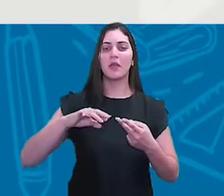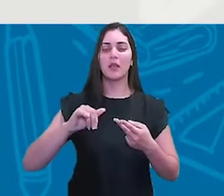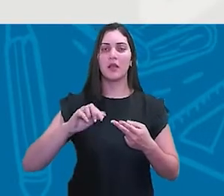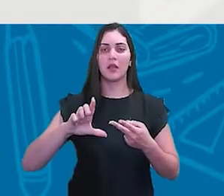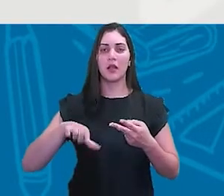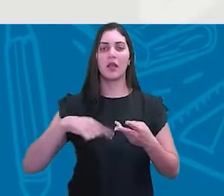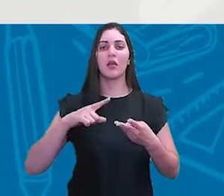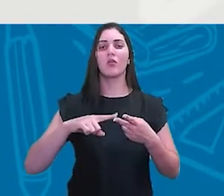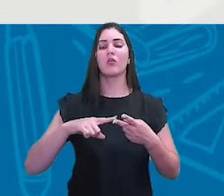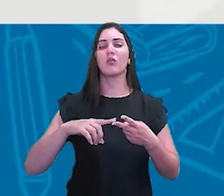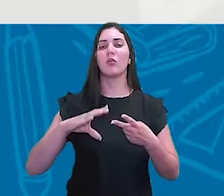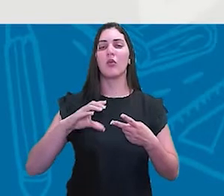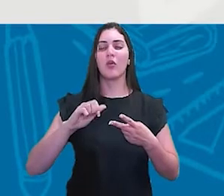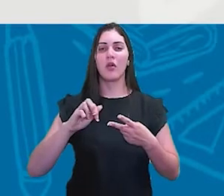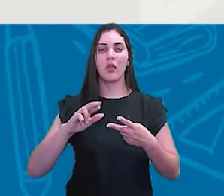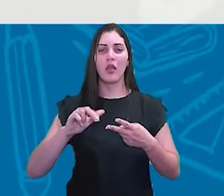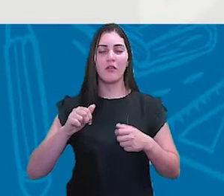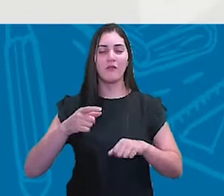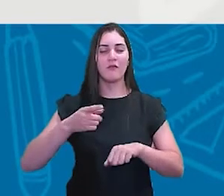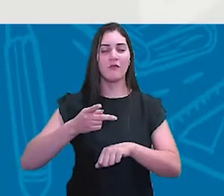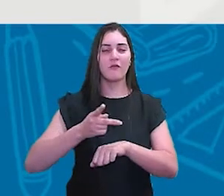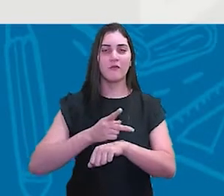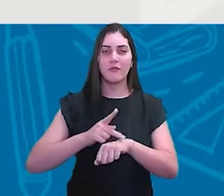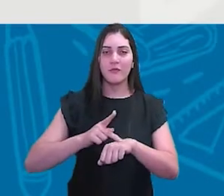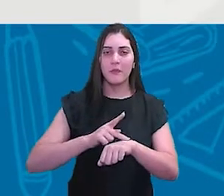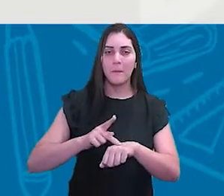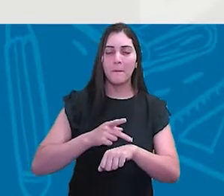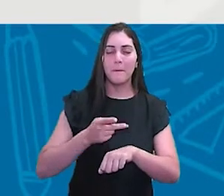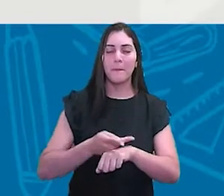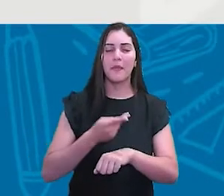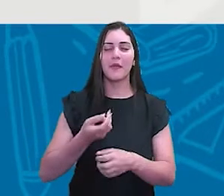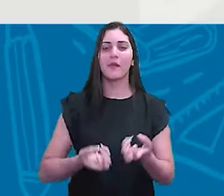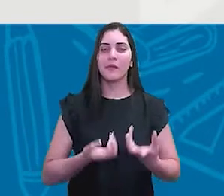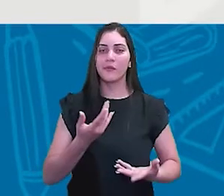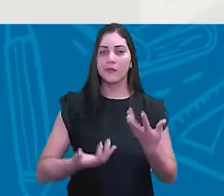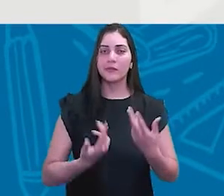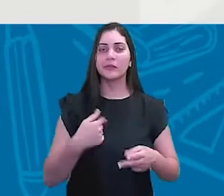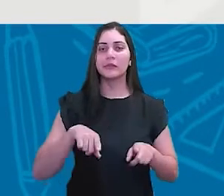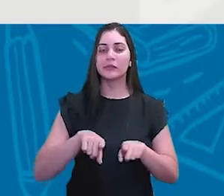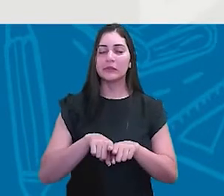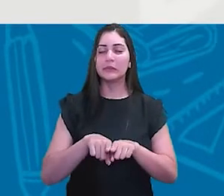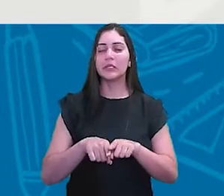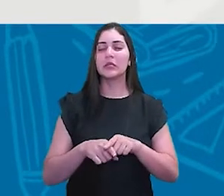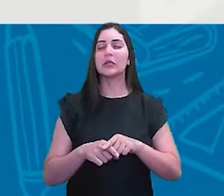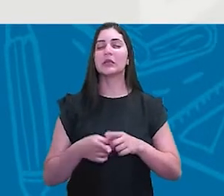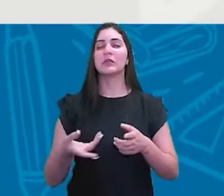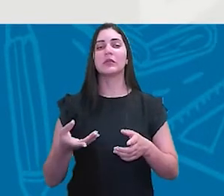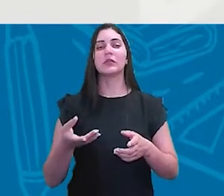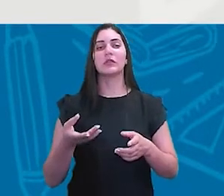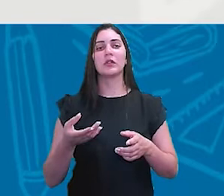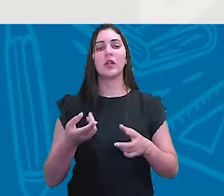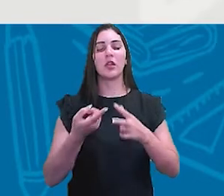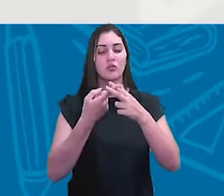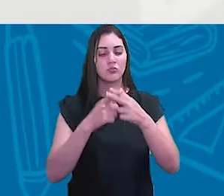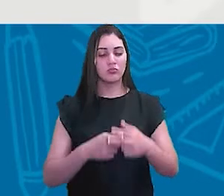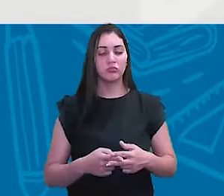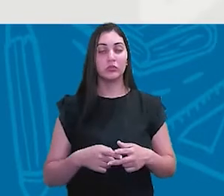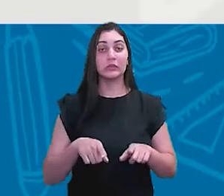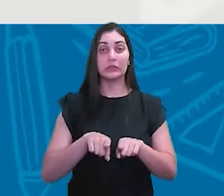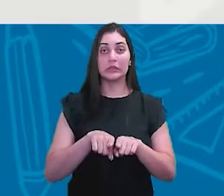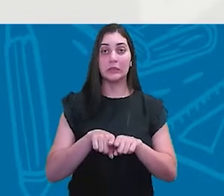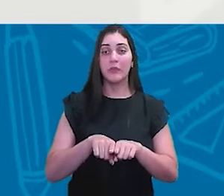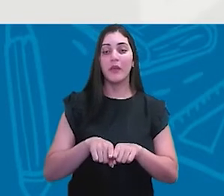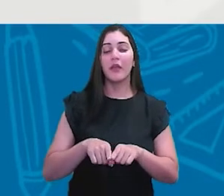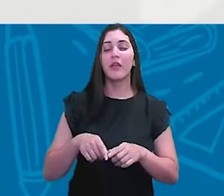Minérios, carvão, que serviam para a indústria, para a construção civil. E além disso, né, ela colonizou grande parte do